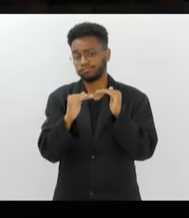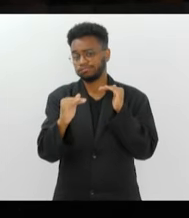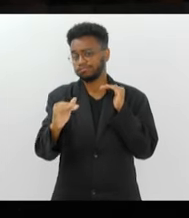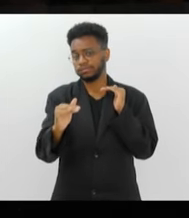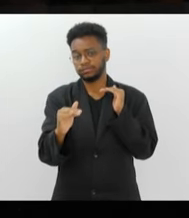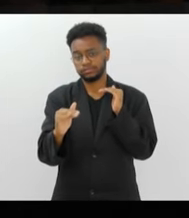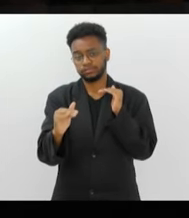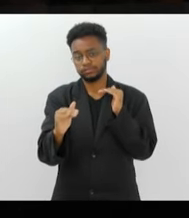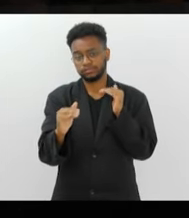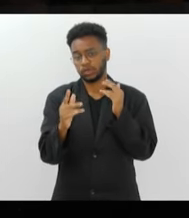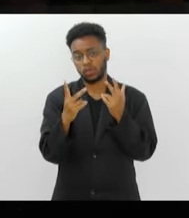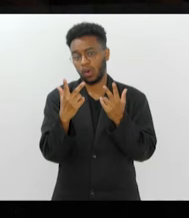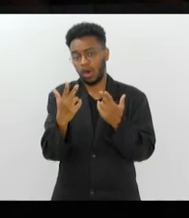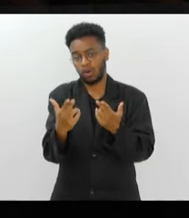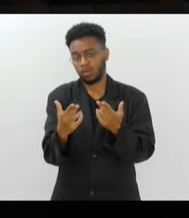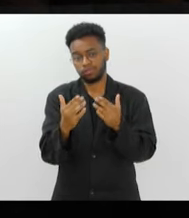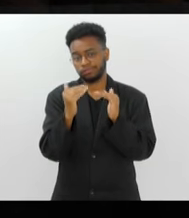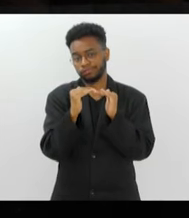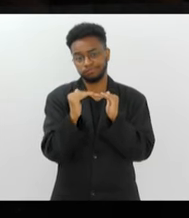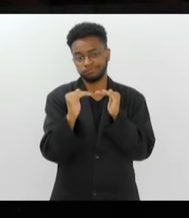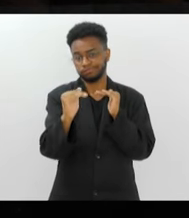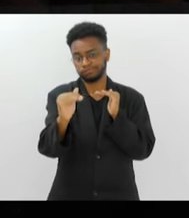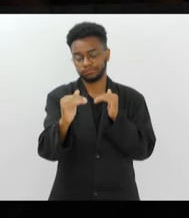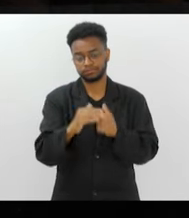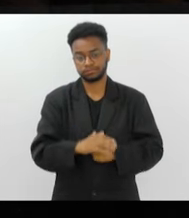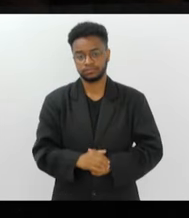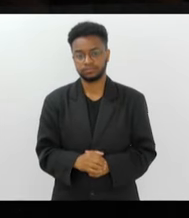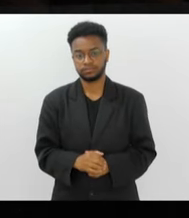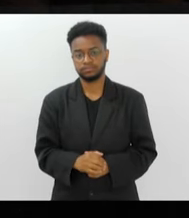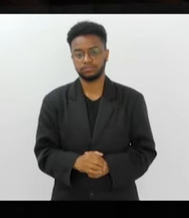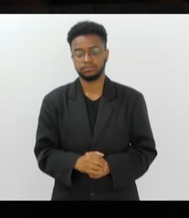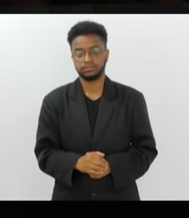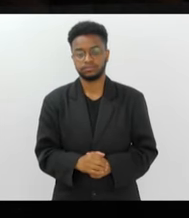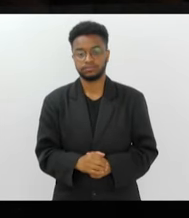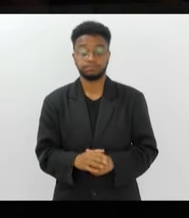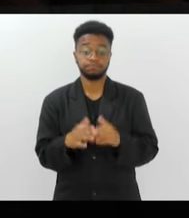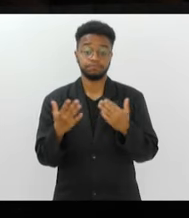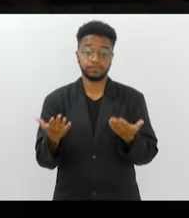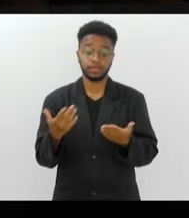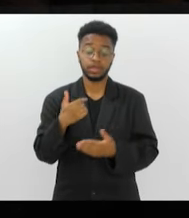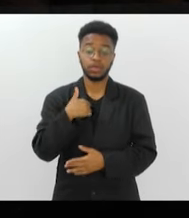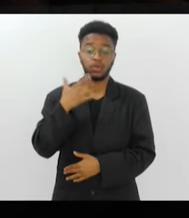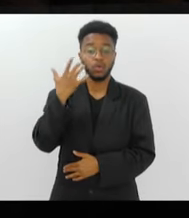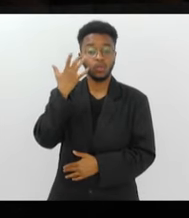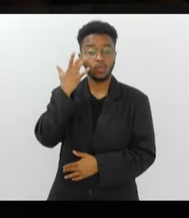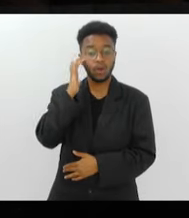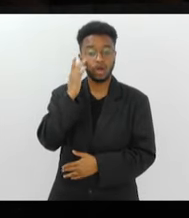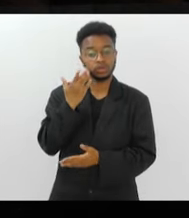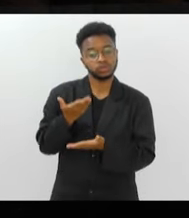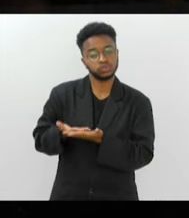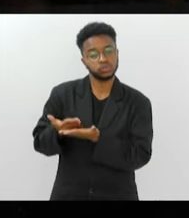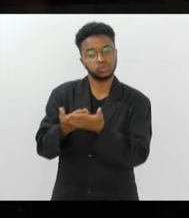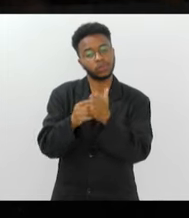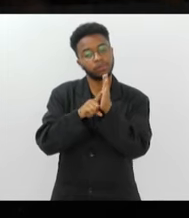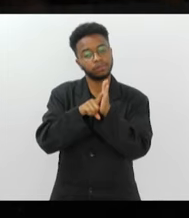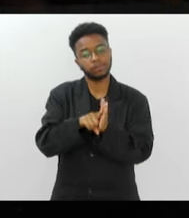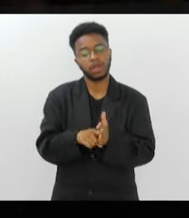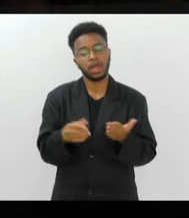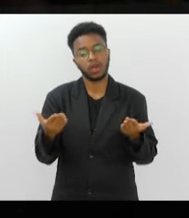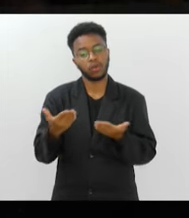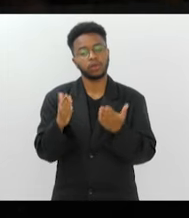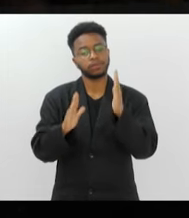sempre na mesma posição. Então, eu acho que esse estudo de caso dessas eleições tem que